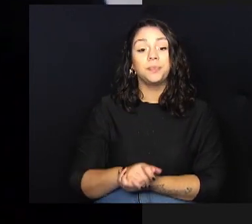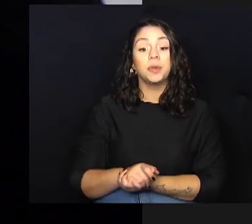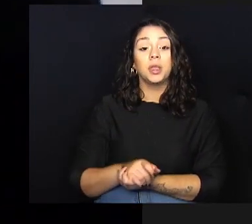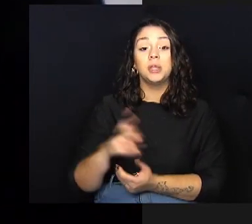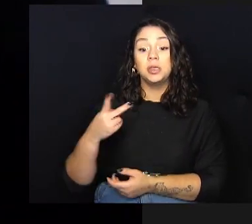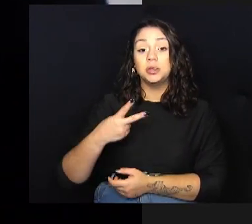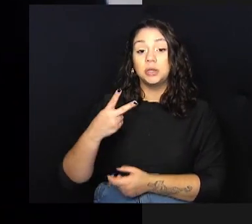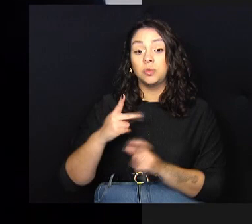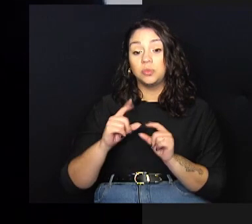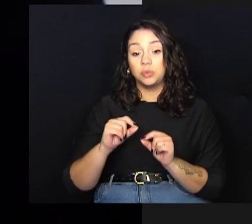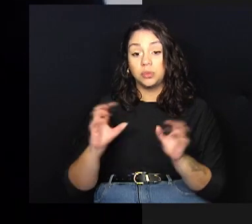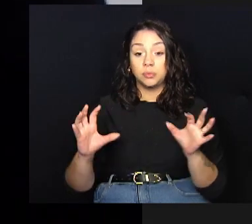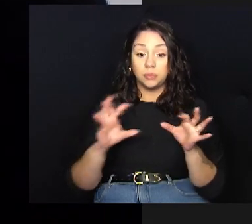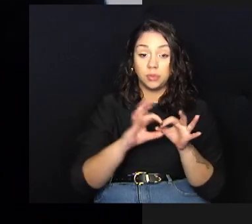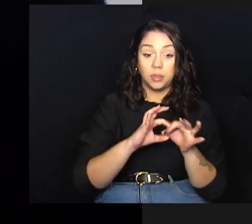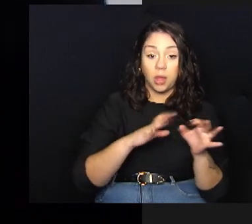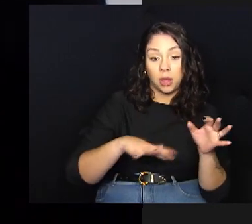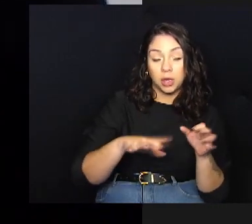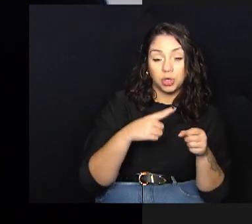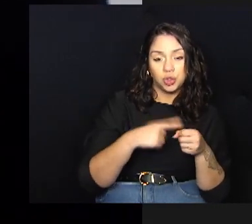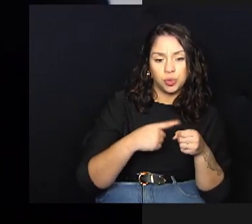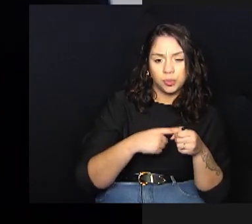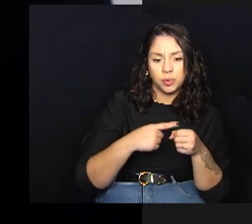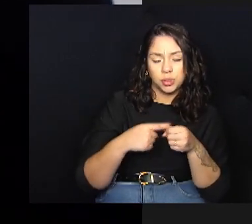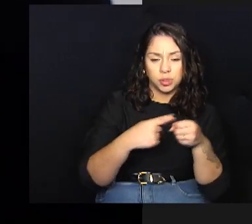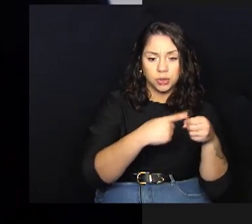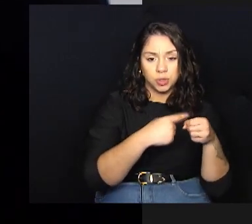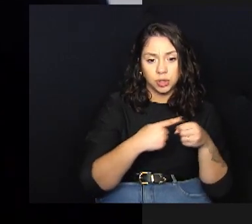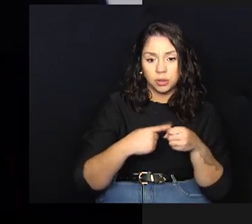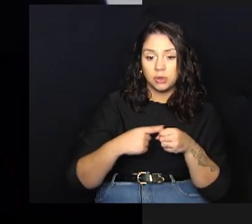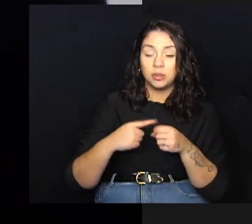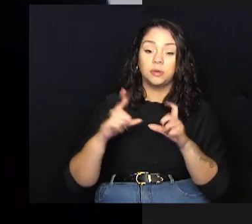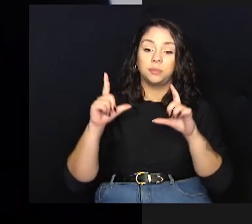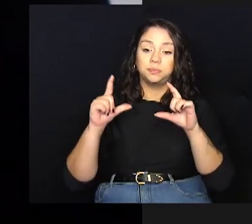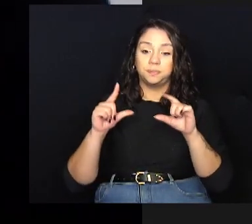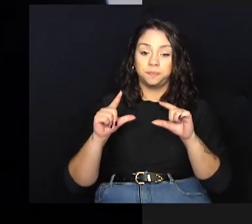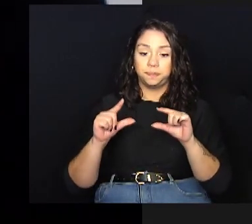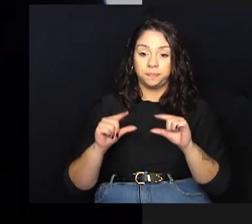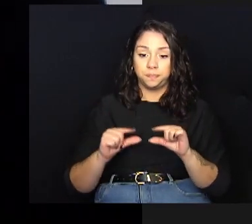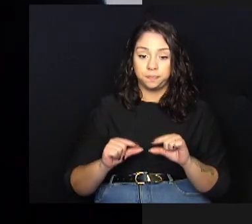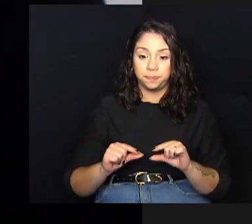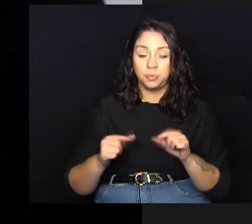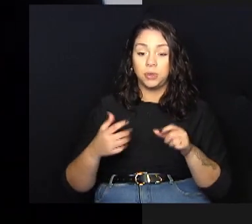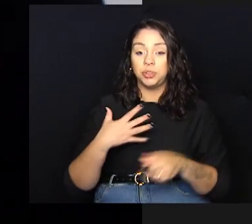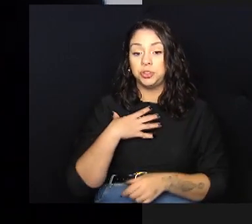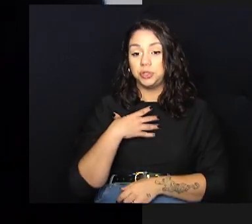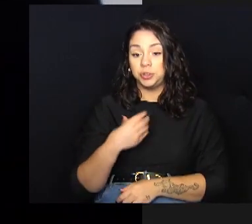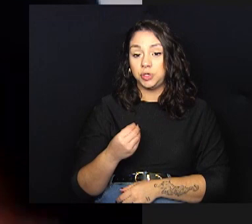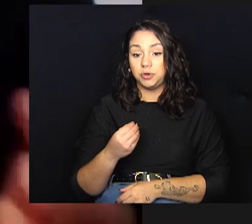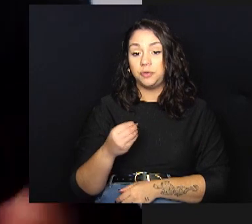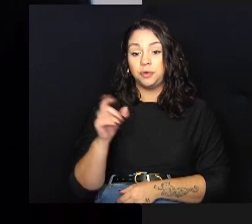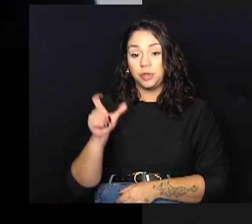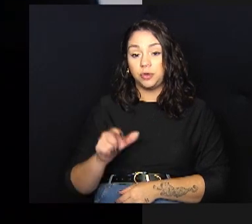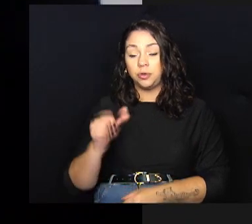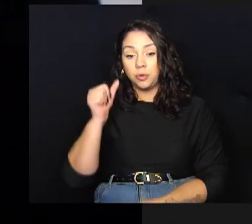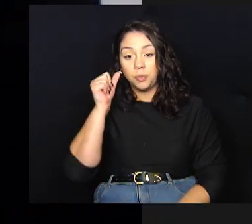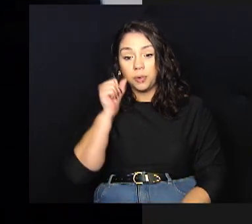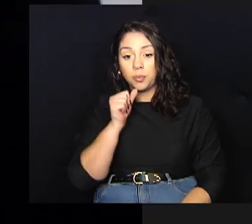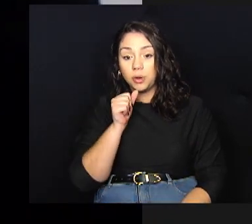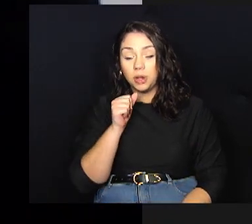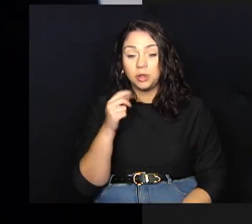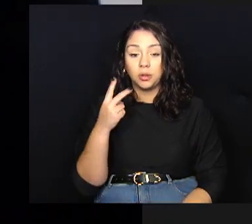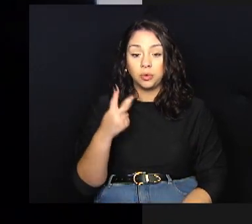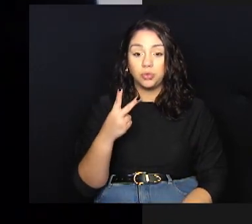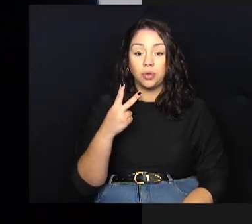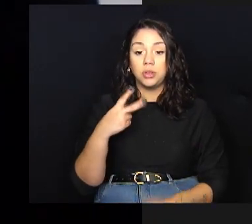segunda associada a urbanização é a queda da fecundidade a queda do número médio de filhos por mulher então esses dois processos